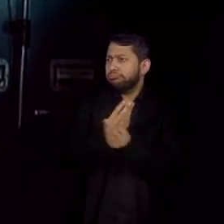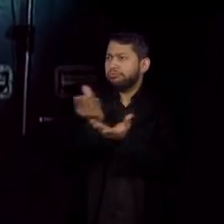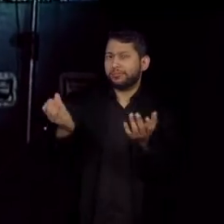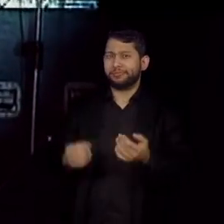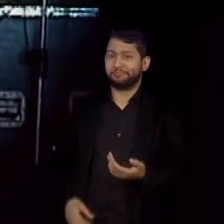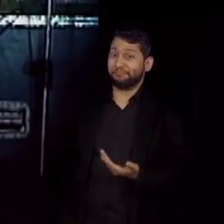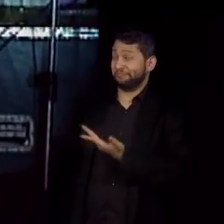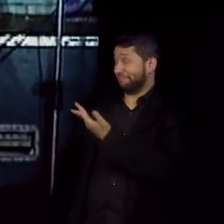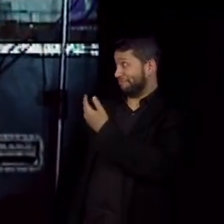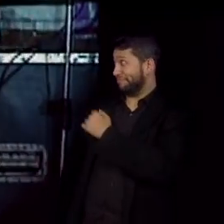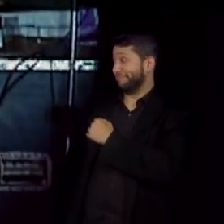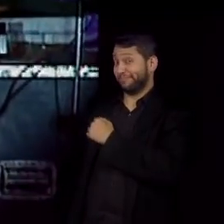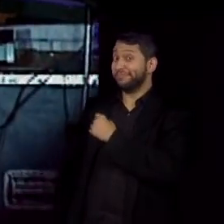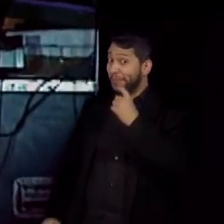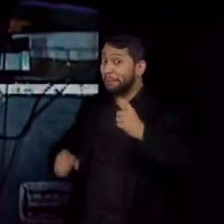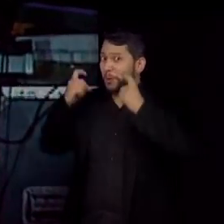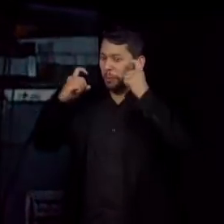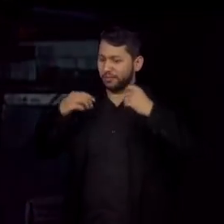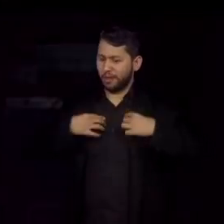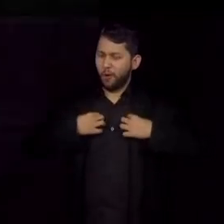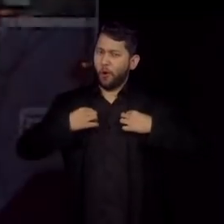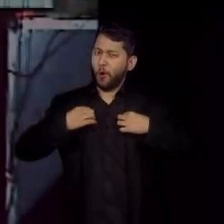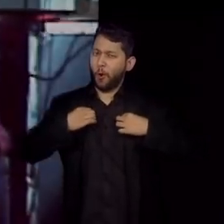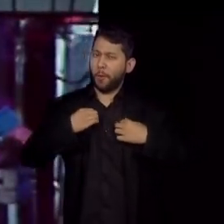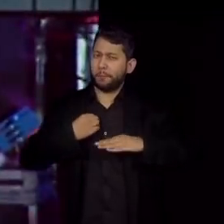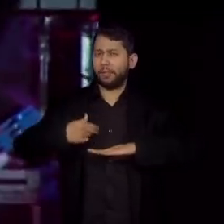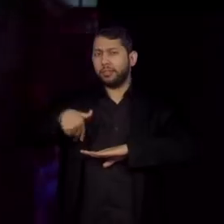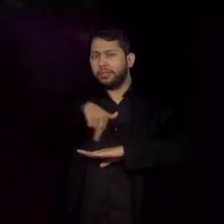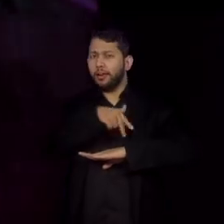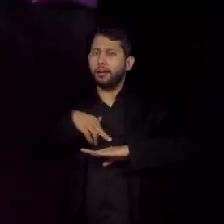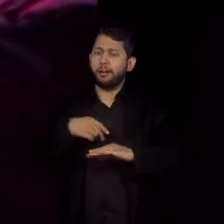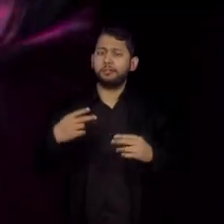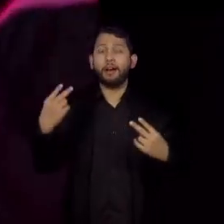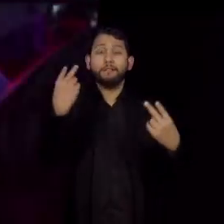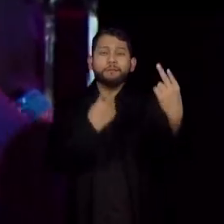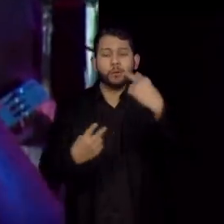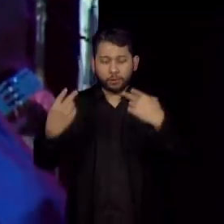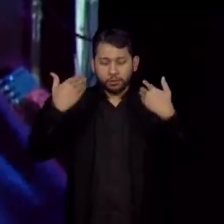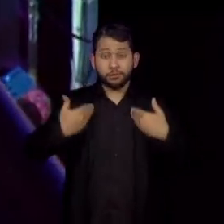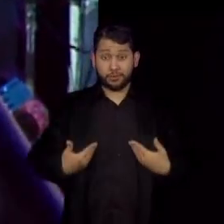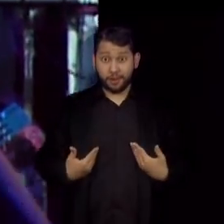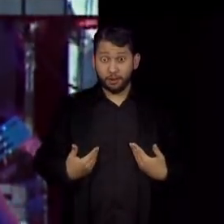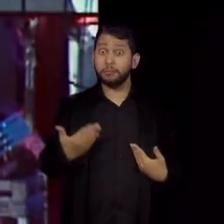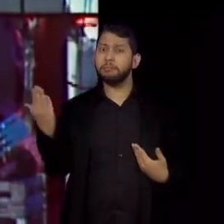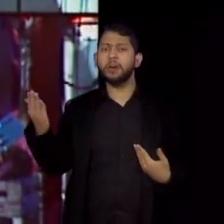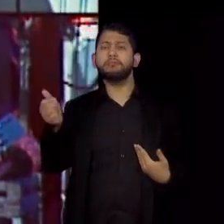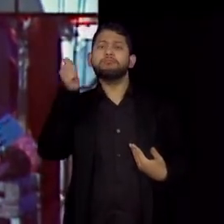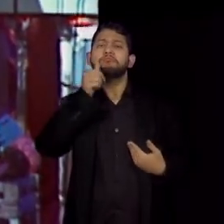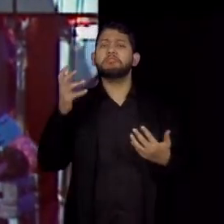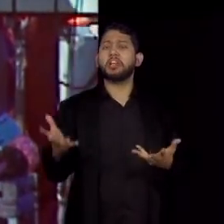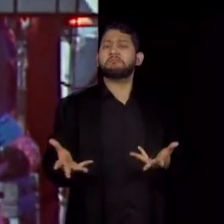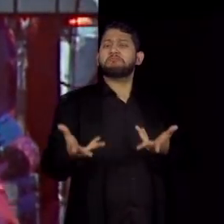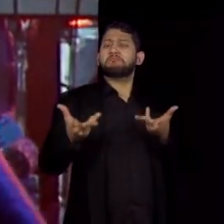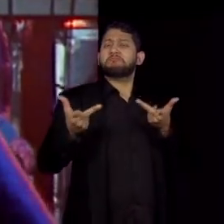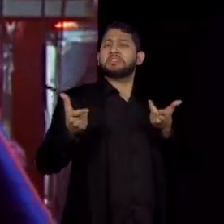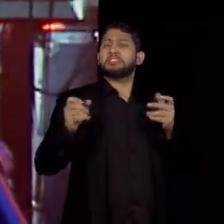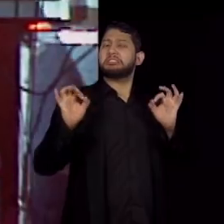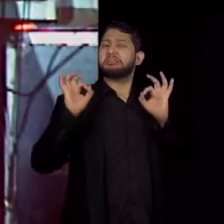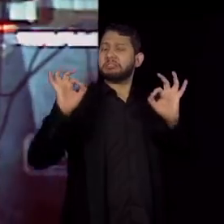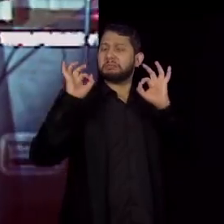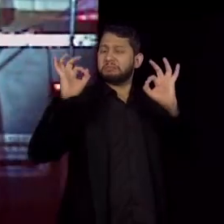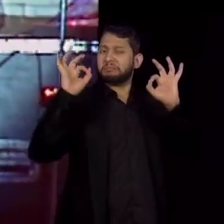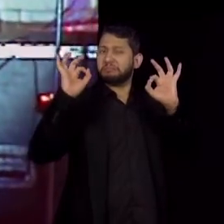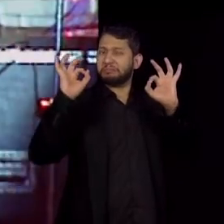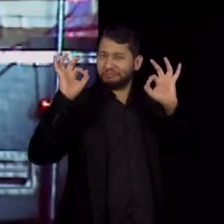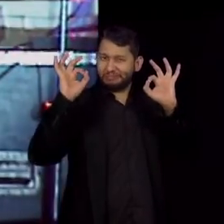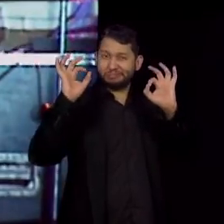Com toda essa preocupação com a sua coreografia e o seu visual, a Vanderleia estava sempre uma brasa mora.